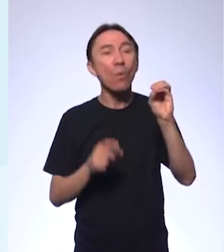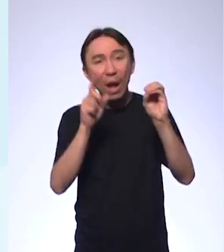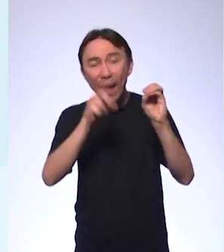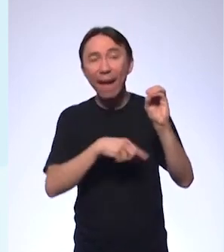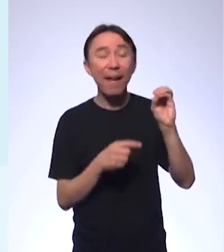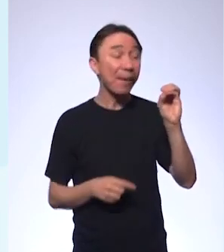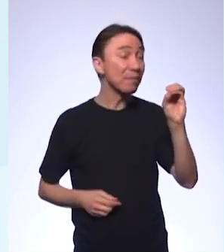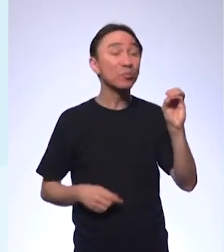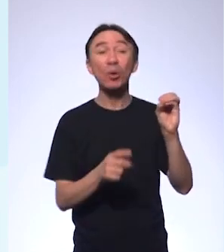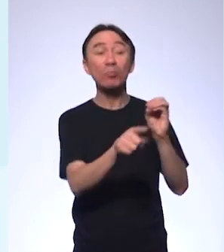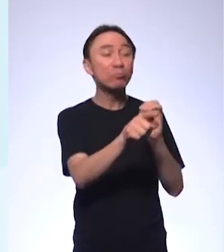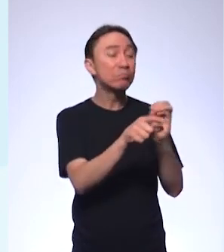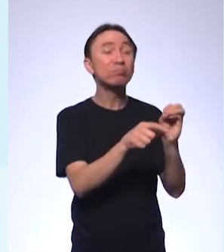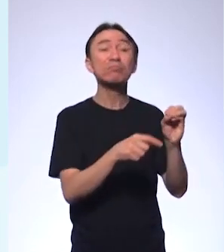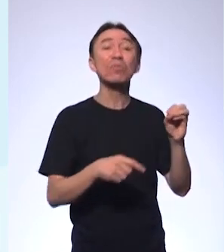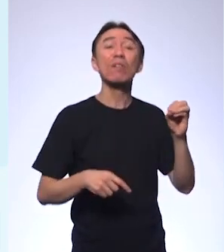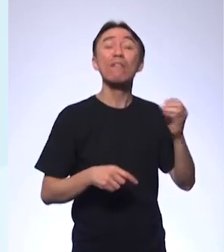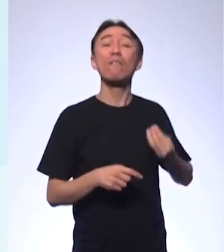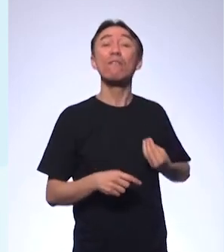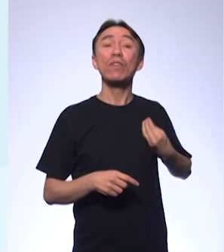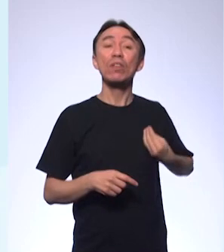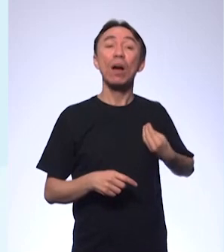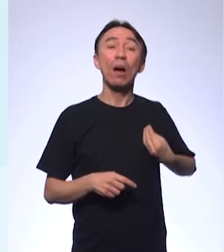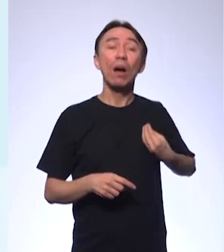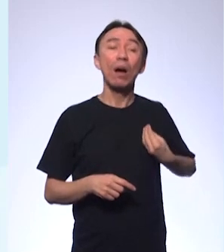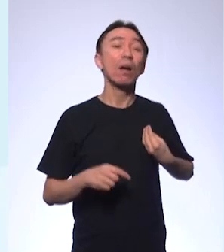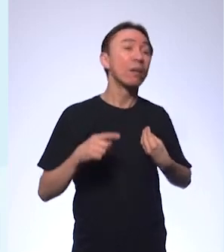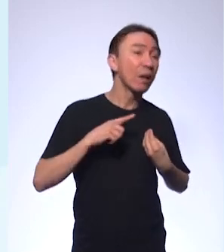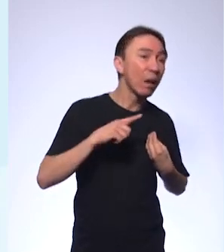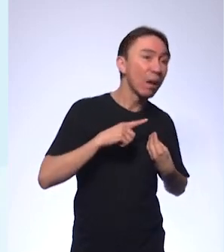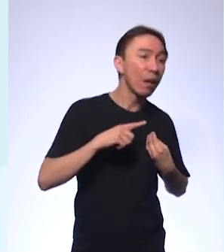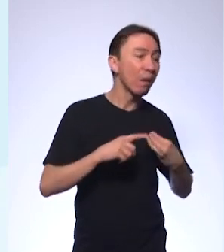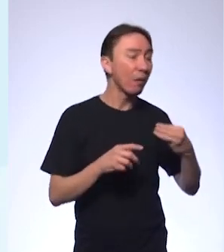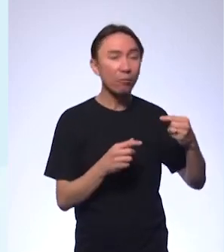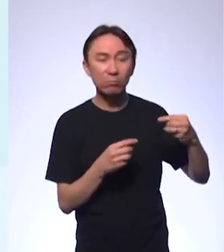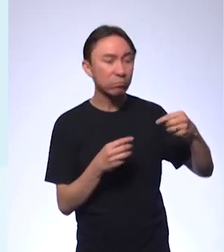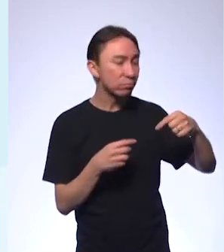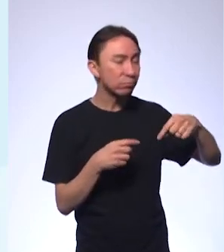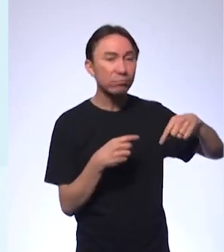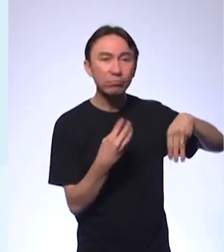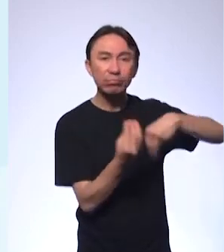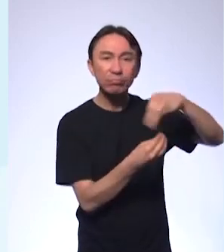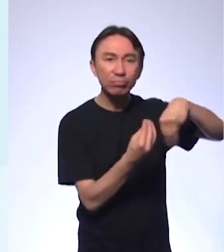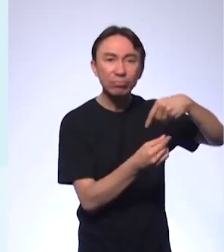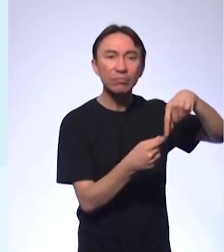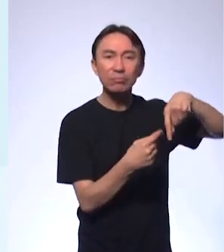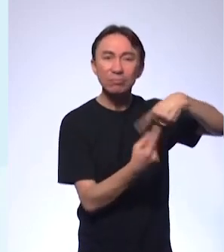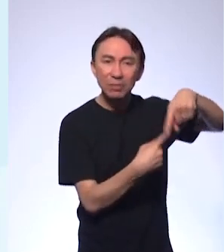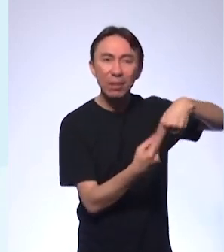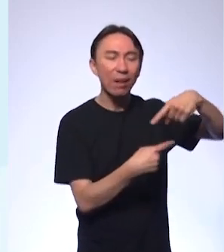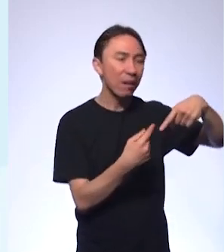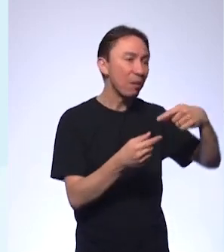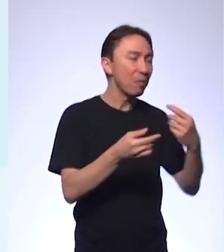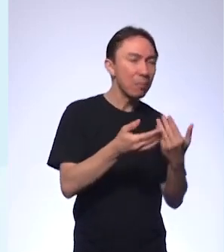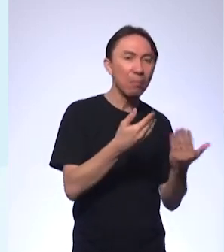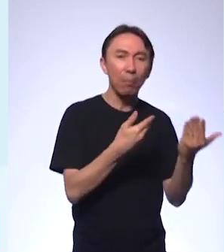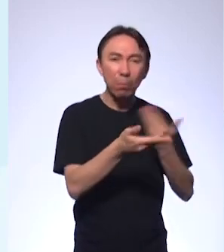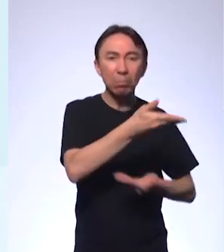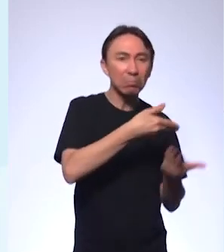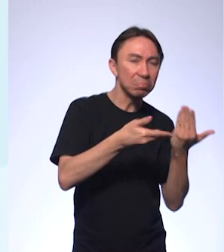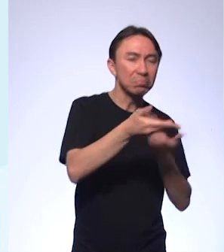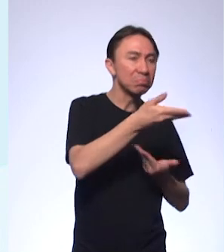seres vivos interagindo entre si. Né? Então, são essas relações entre os seres vivos. Tá? Então, os fatores